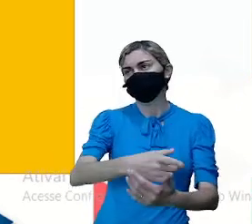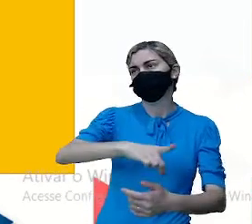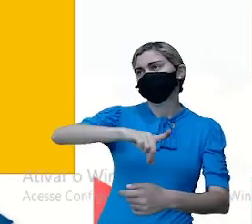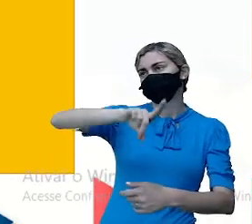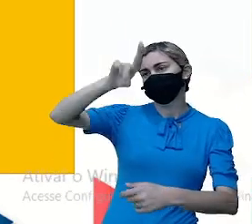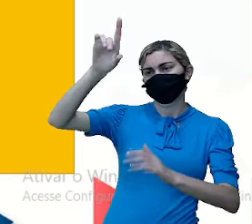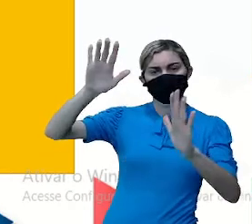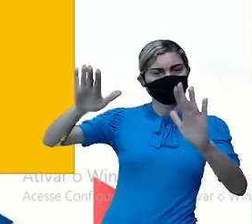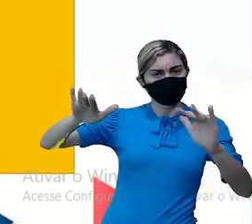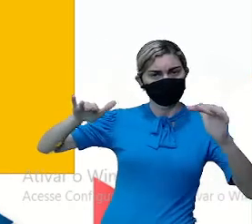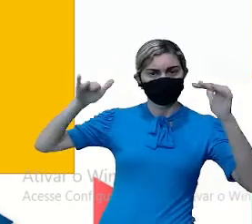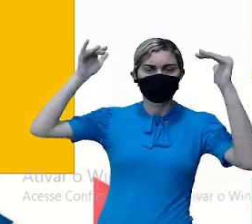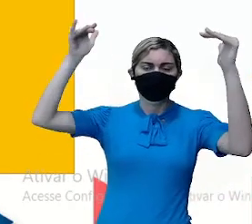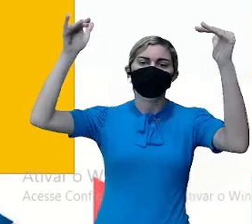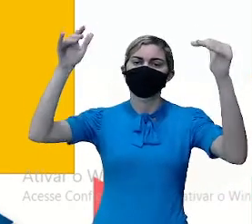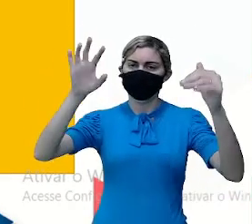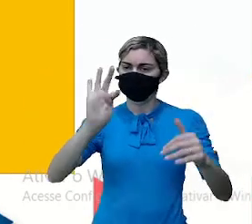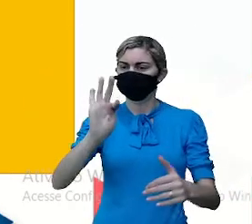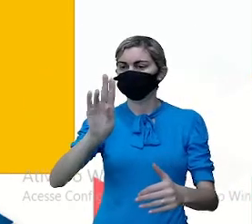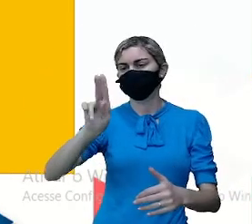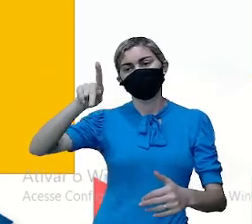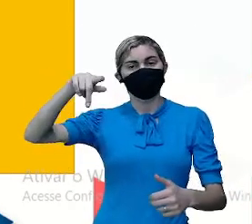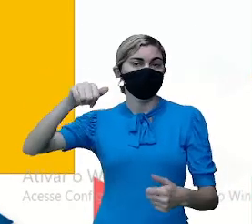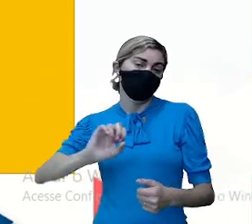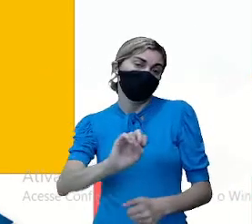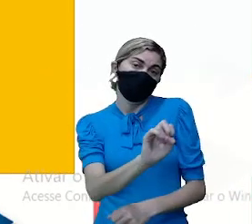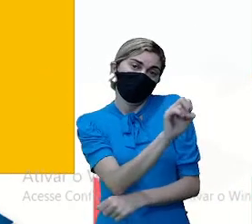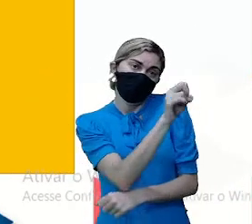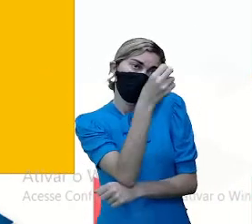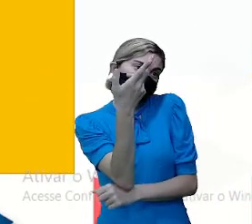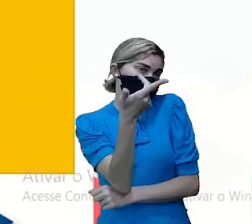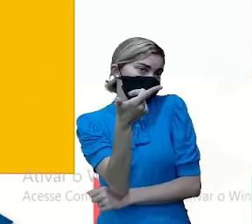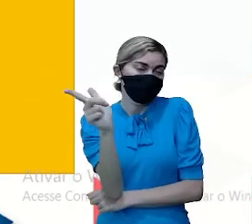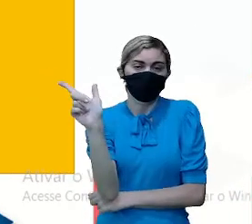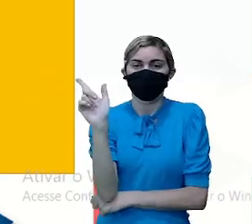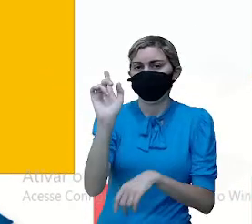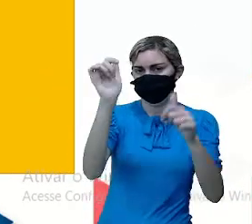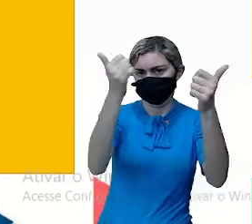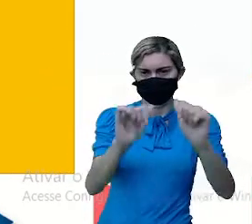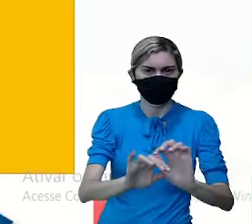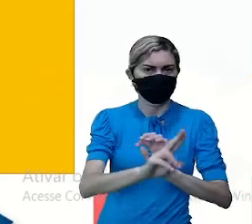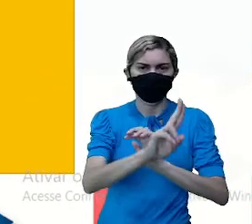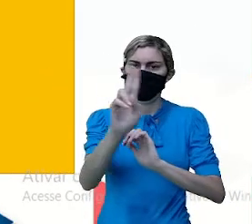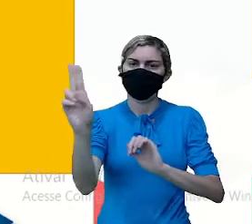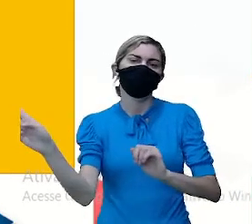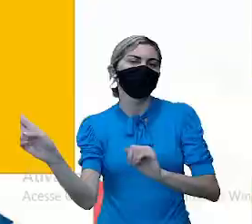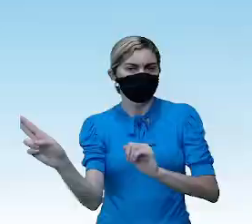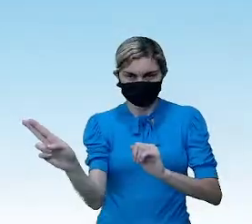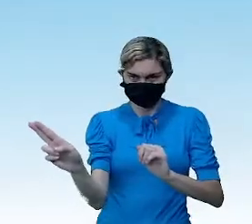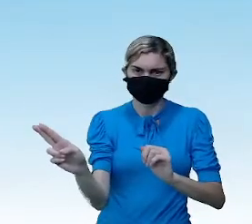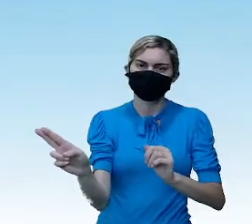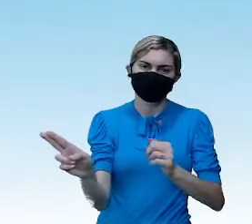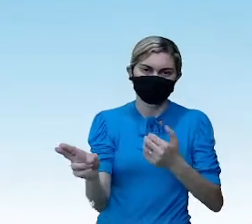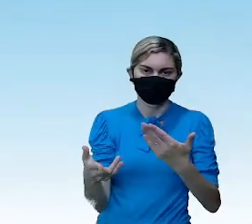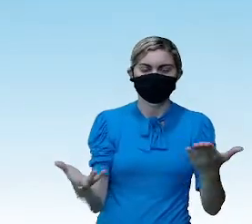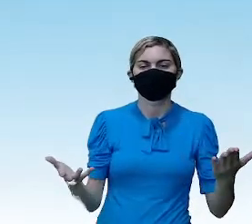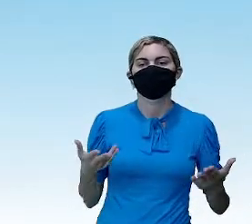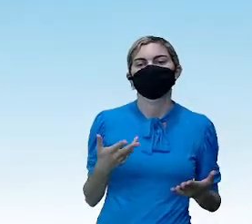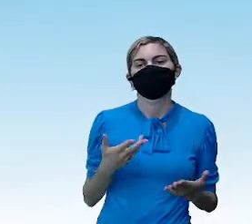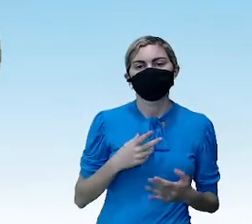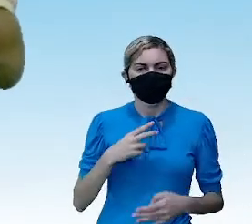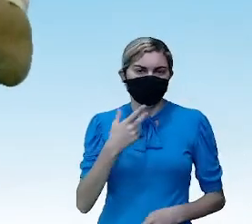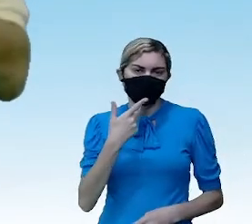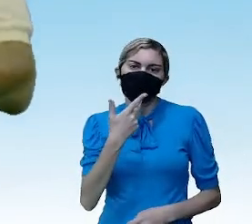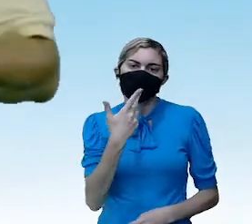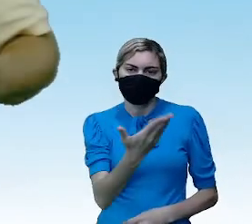supremo e absoluto, Tupã ou outros nomes. Então vejam só aqui, como eu já falei a vocês, não